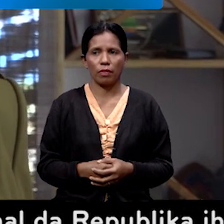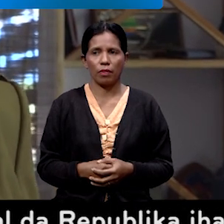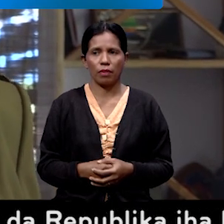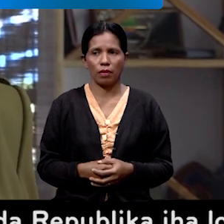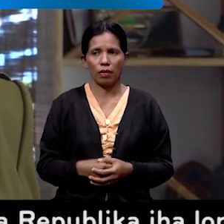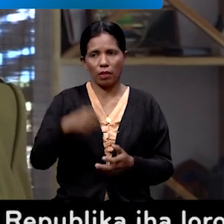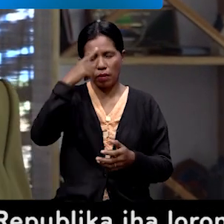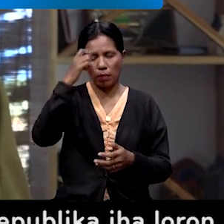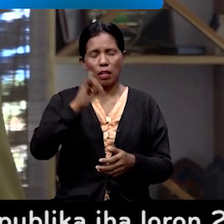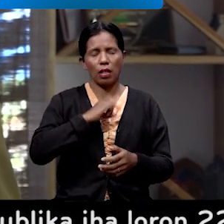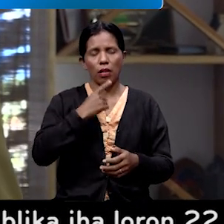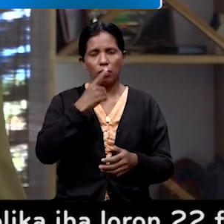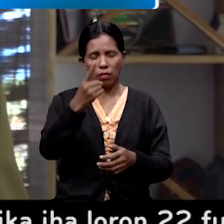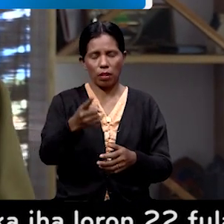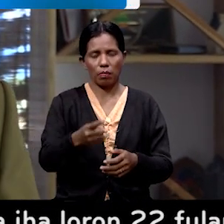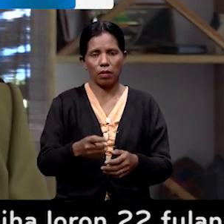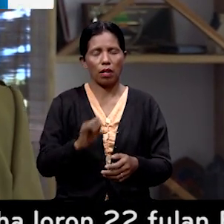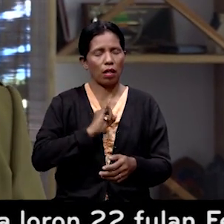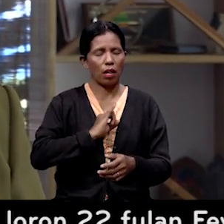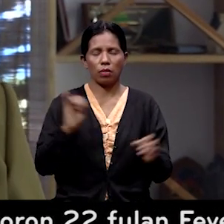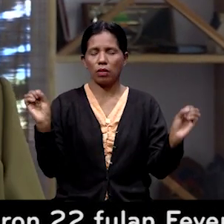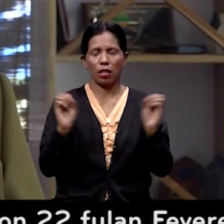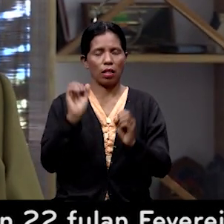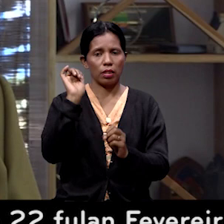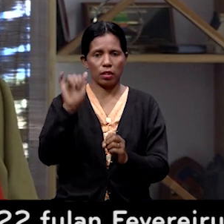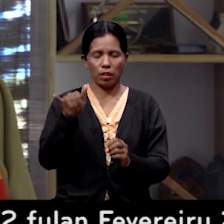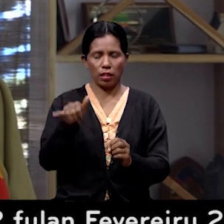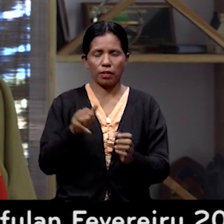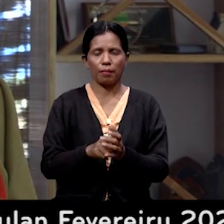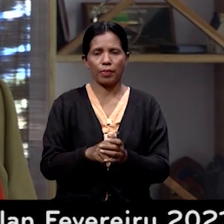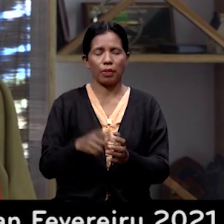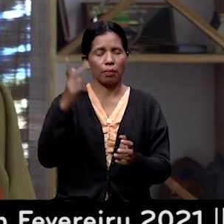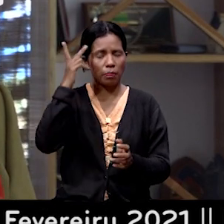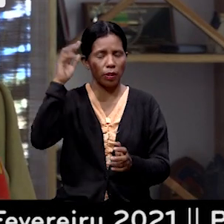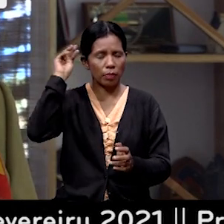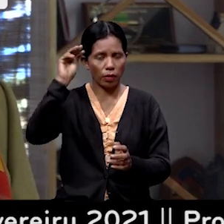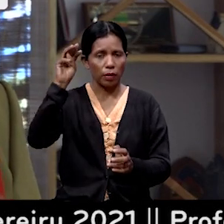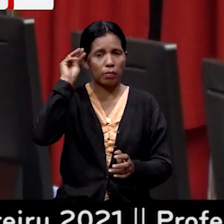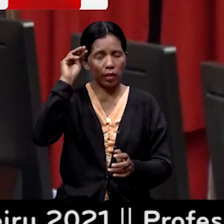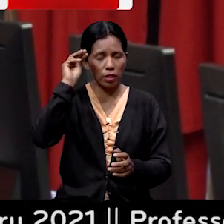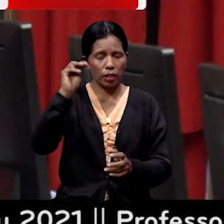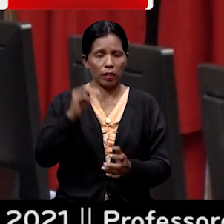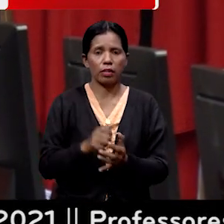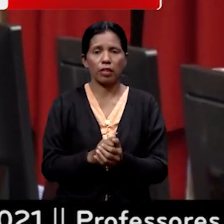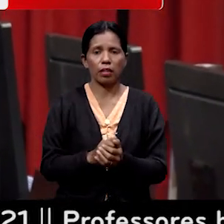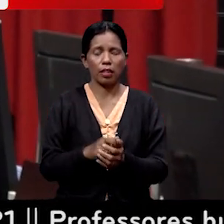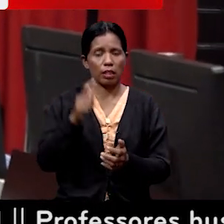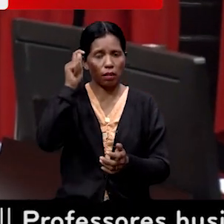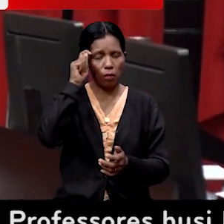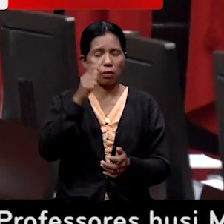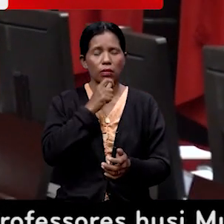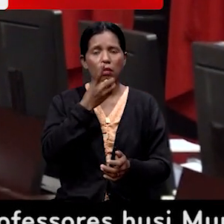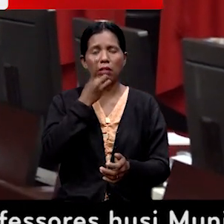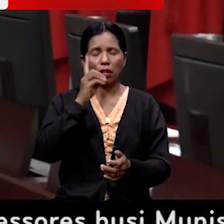Também é o TT publicamente, a aula concorda. Antes de primeiro-ministro, no ministro interior, Taurum Matanruak declara,